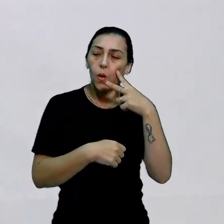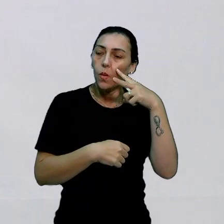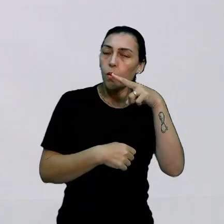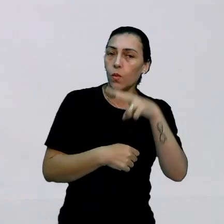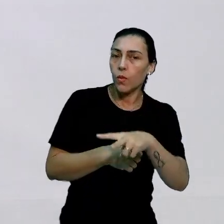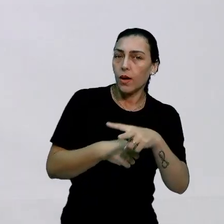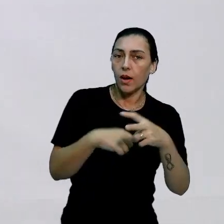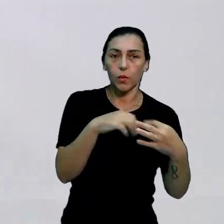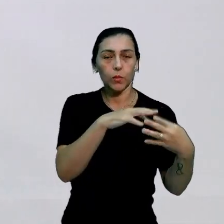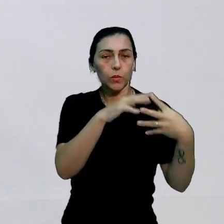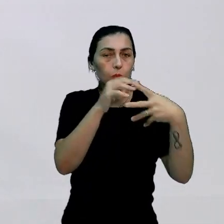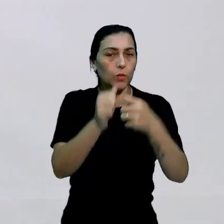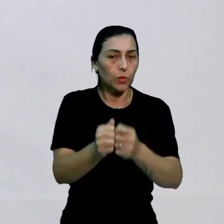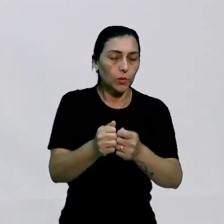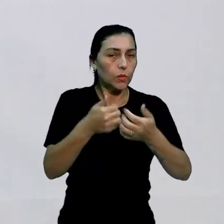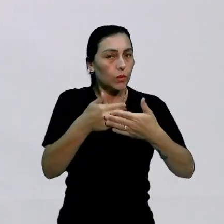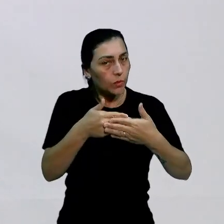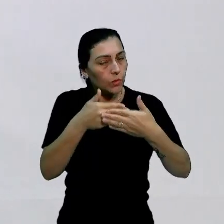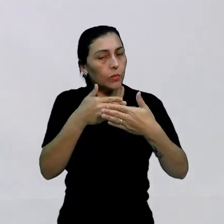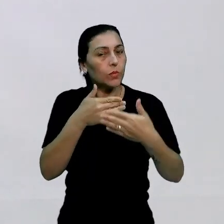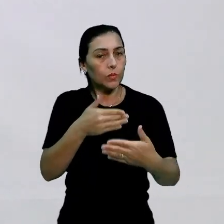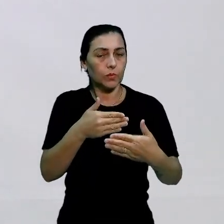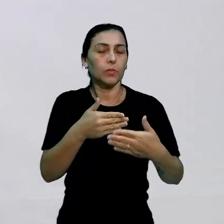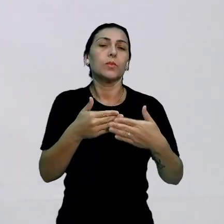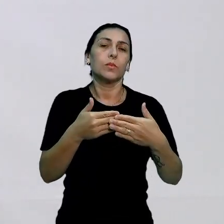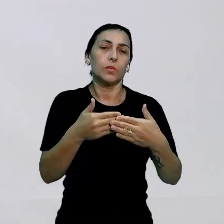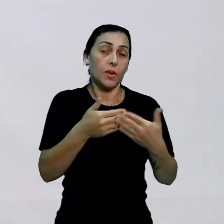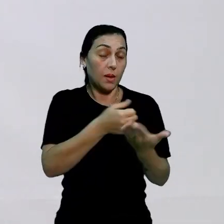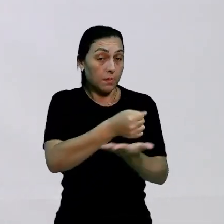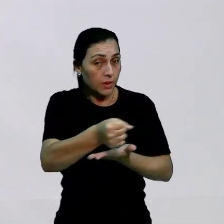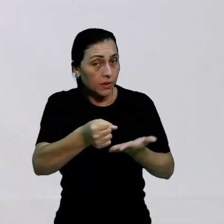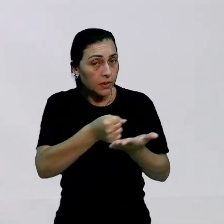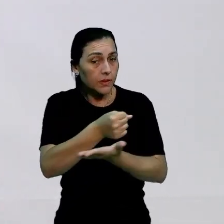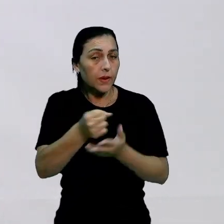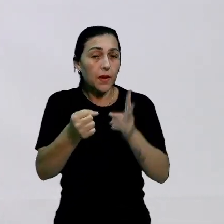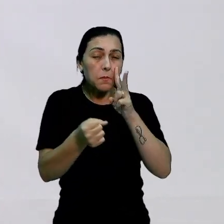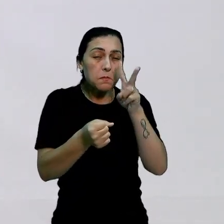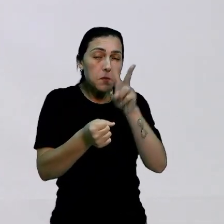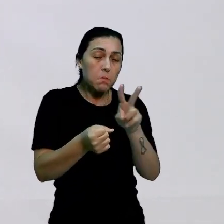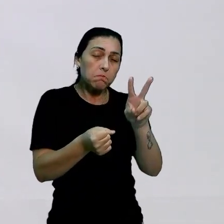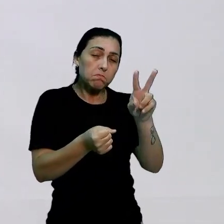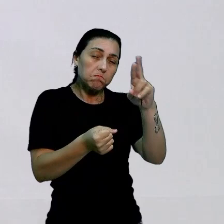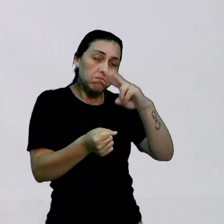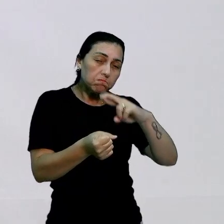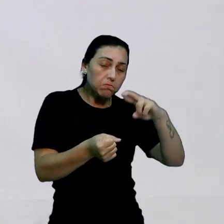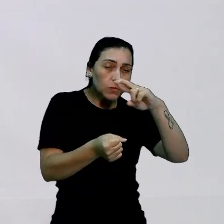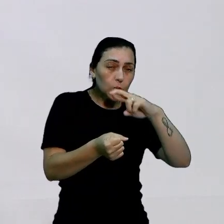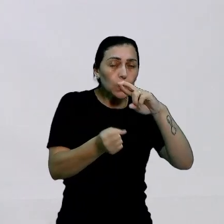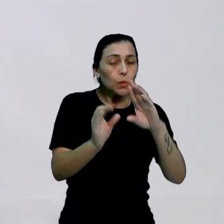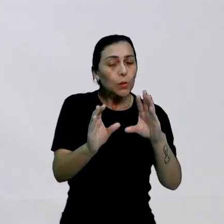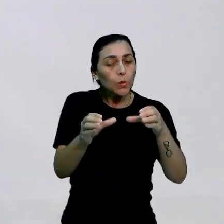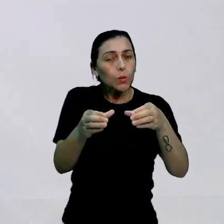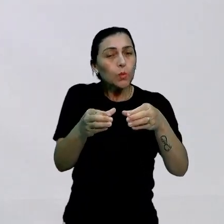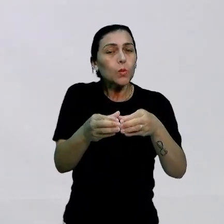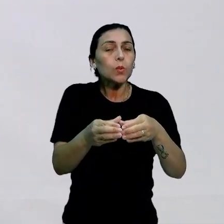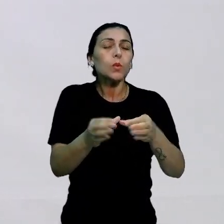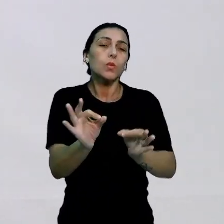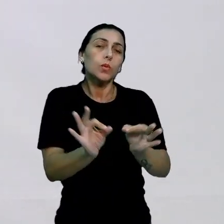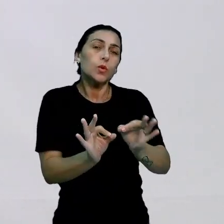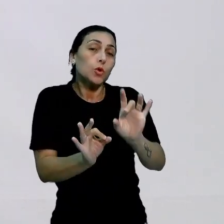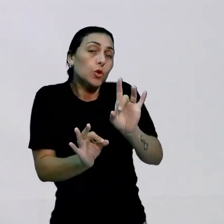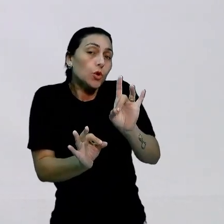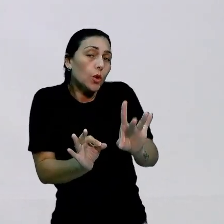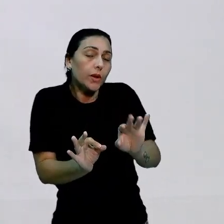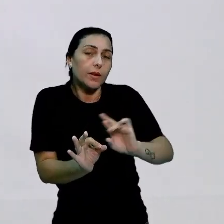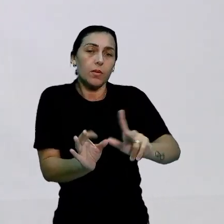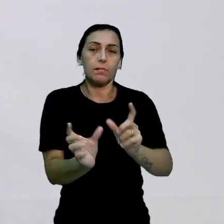o todo, né? Eu tenho que partir do todo para a parte, né? Eu tenho que verificar ali o conjunto da obra e não somente a